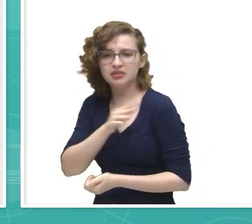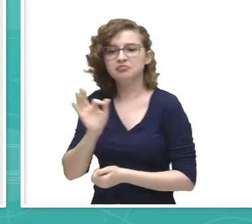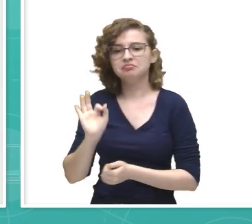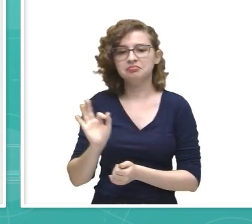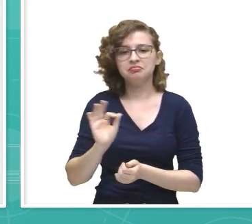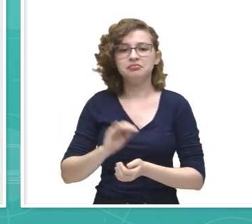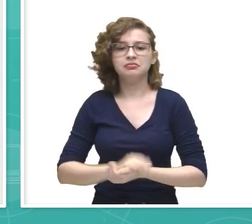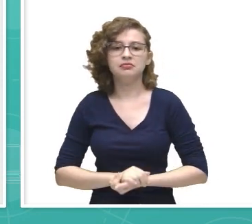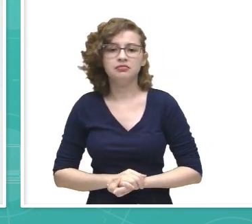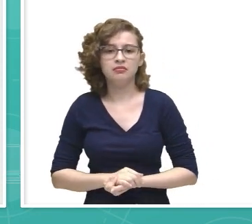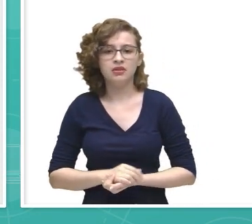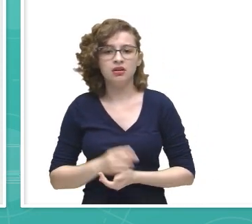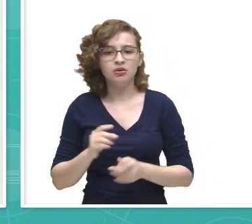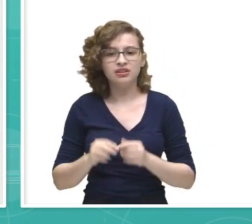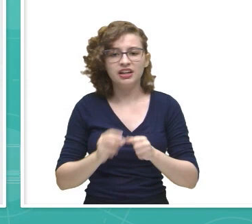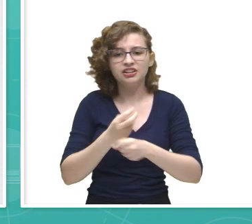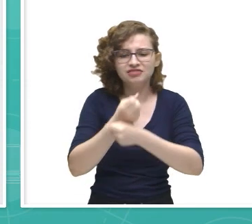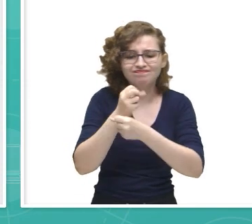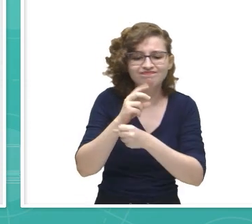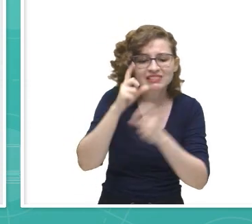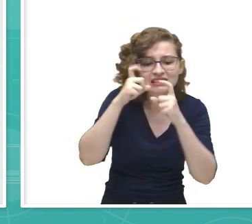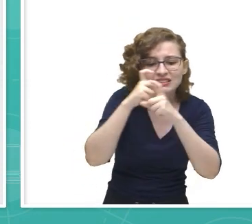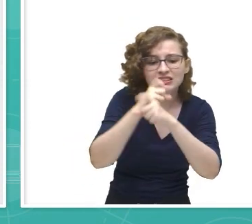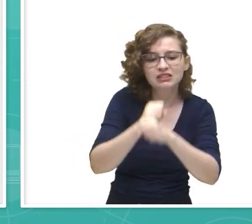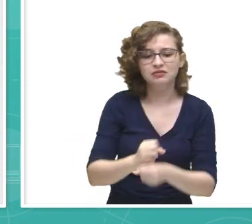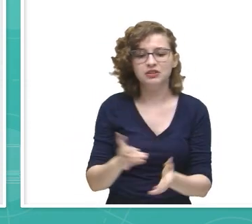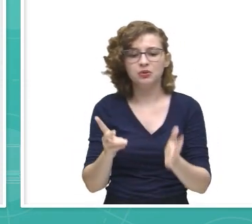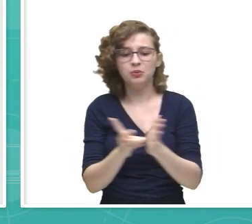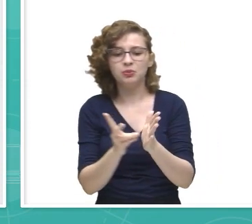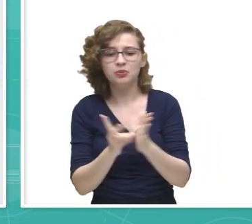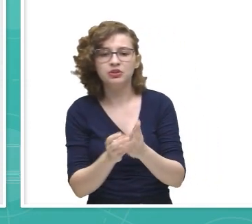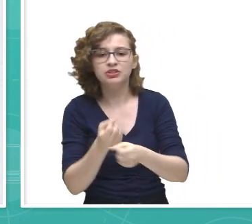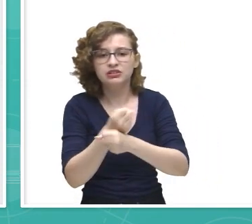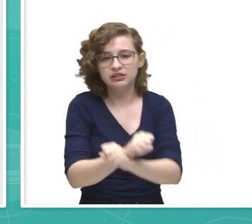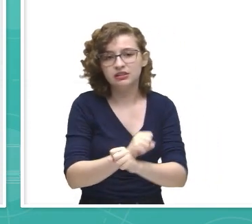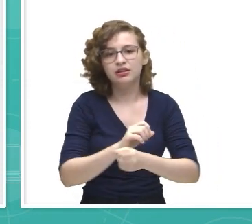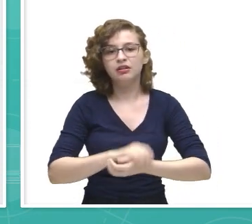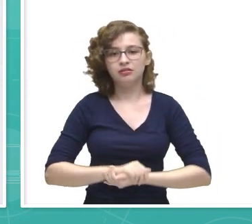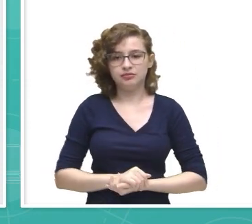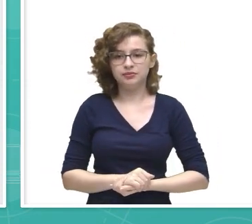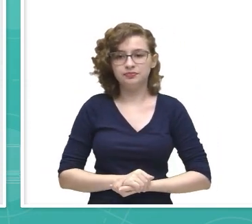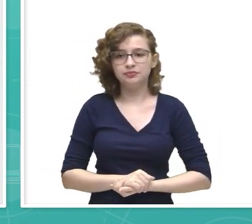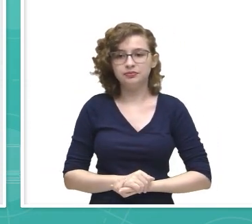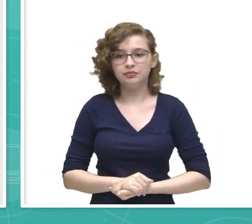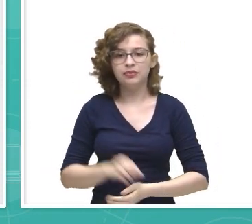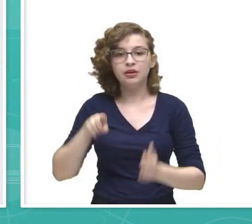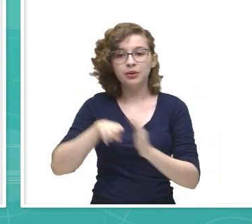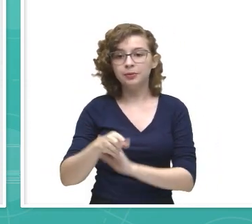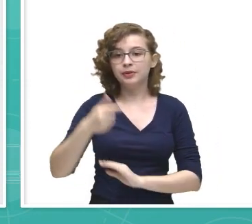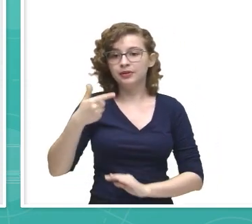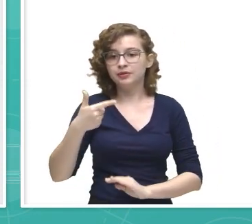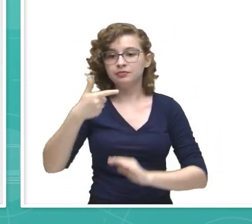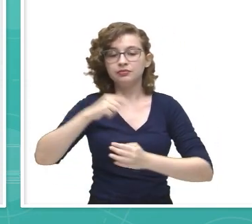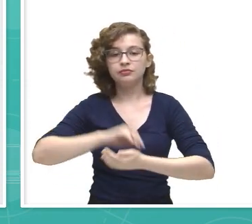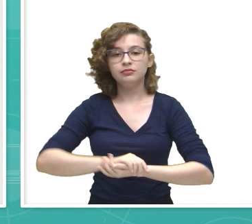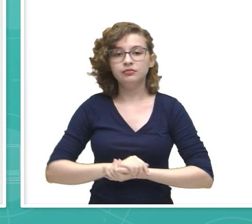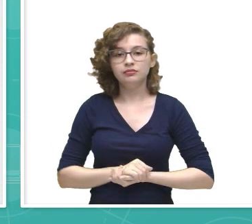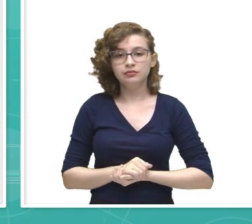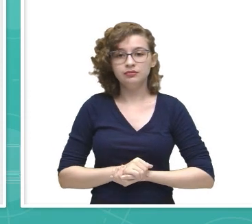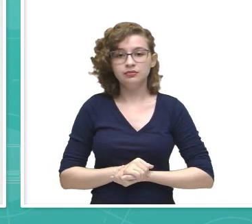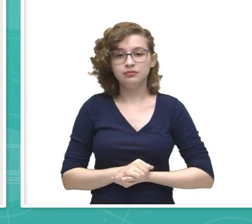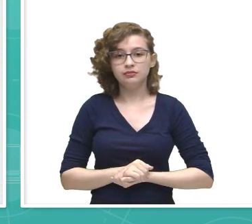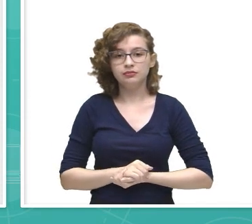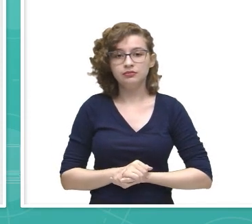aproveitamento dos indígenas em qualquer atividade. Ok, gente? Segunda questão, para a gente ler e refletir, da